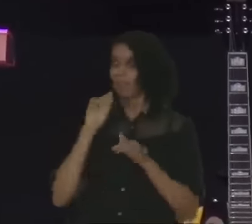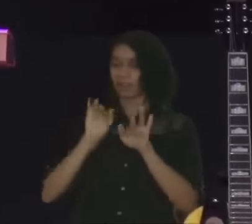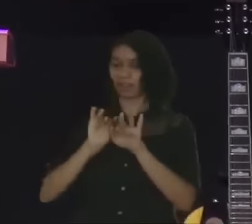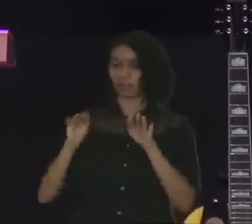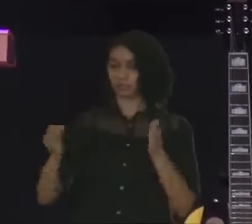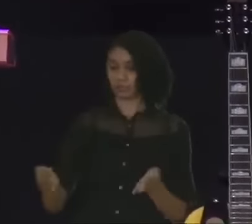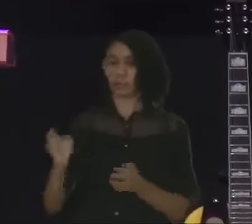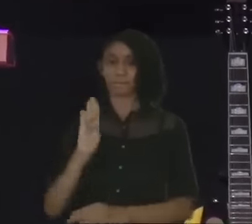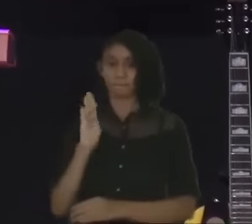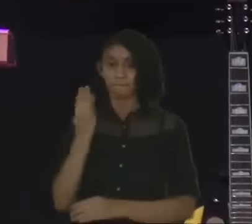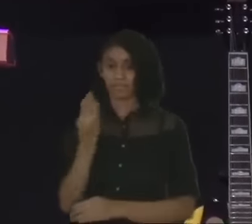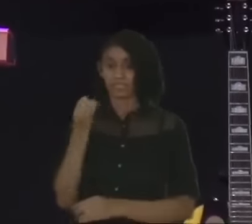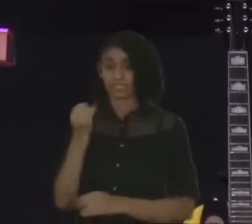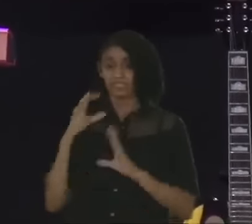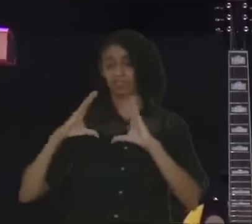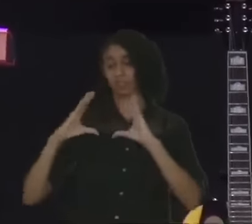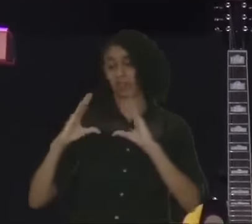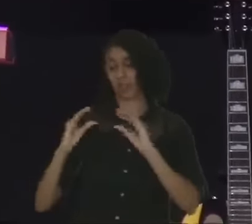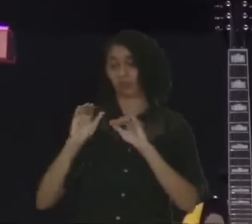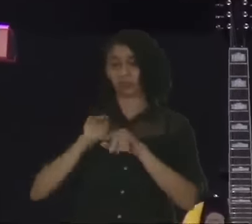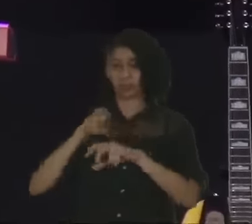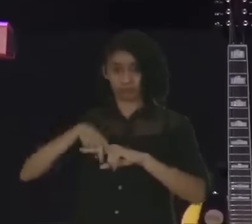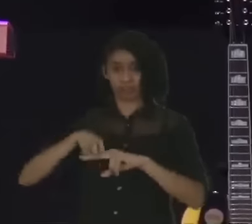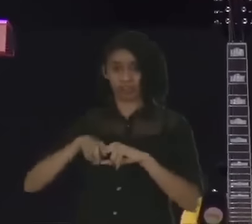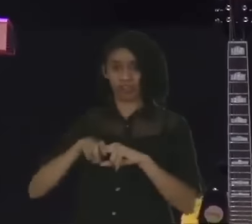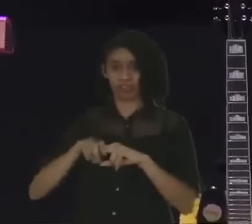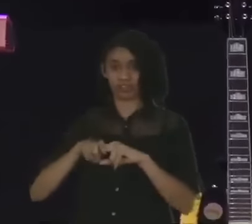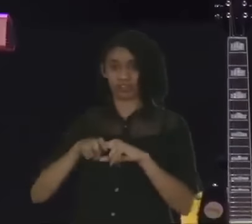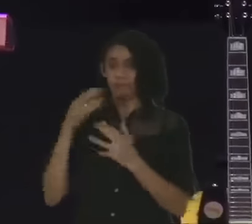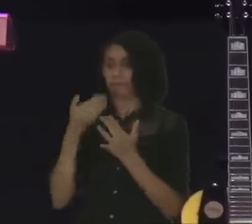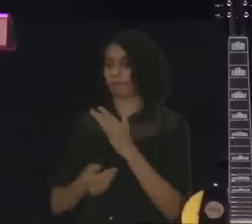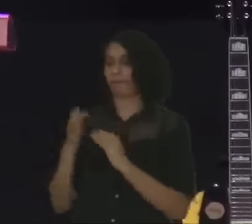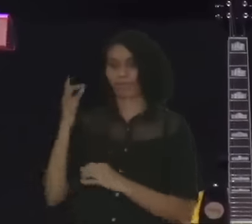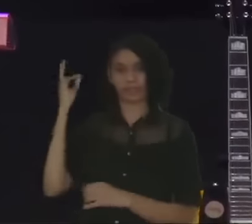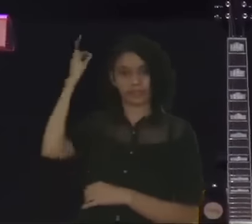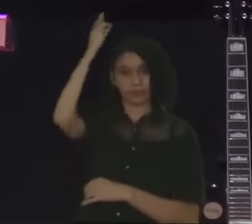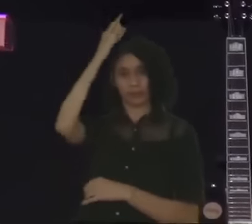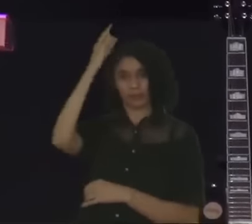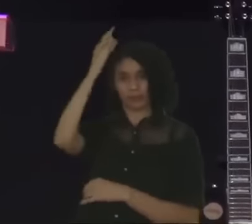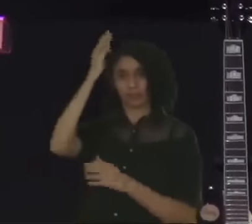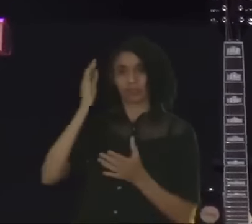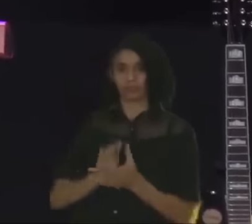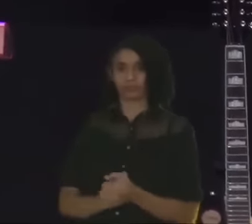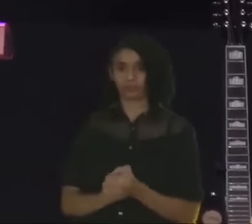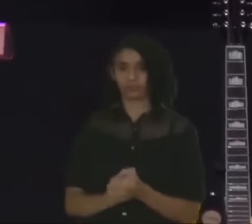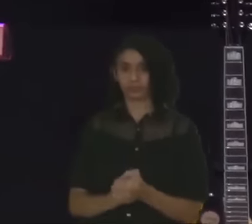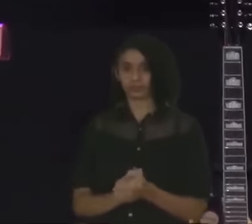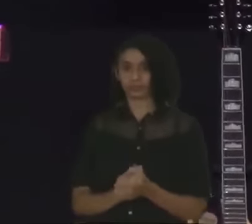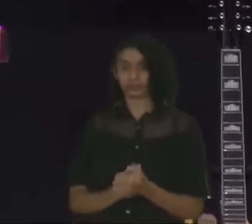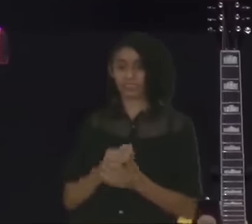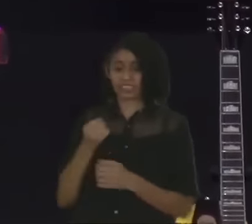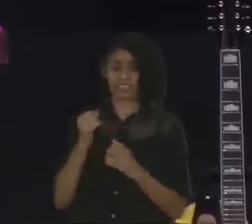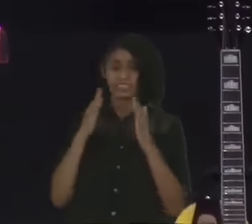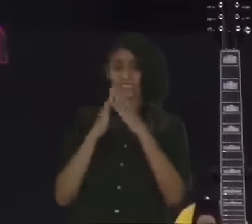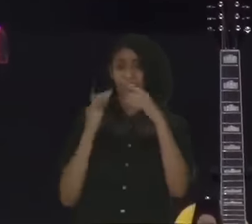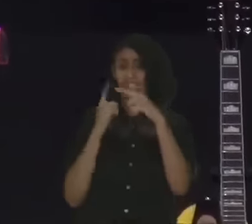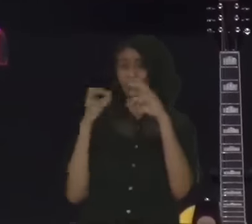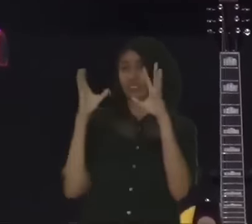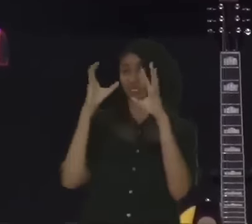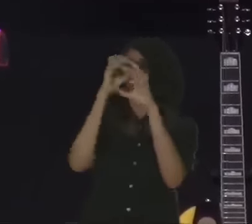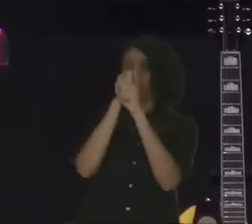a cadeira perdeu a espiritualidade não é se a igreja foi escura piorou Porque infelizmente